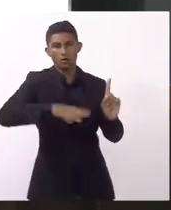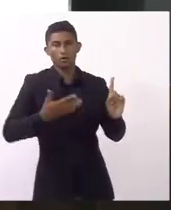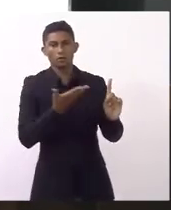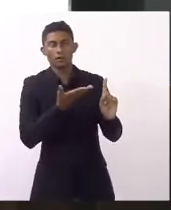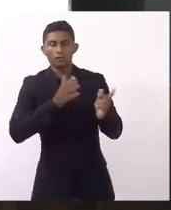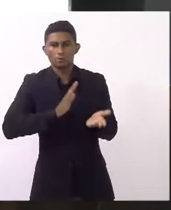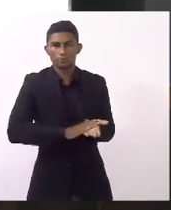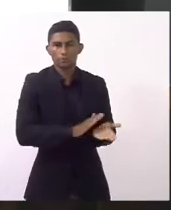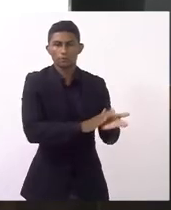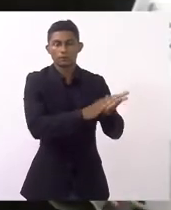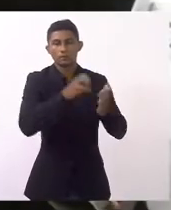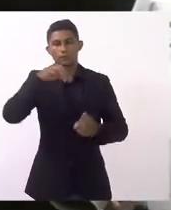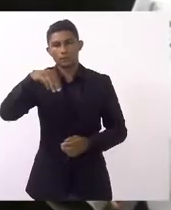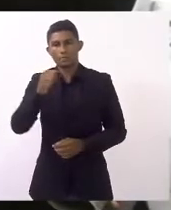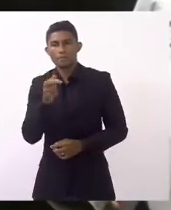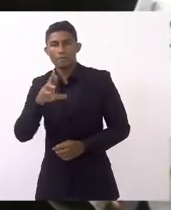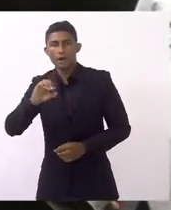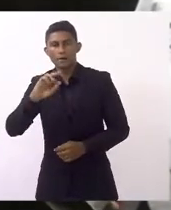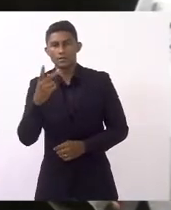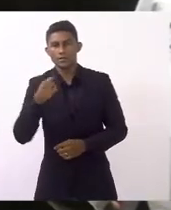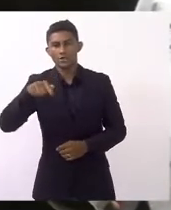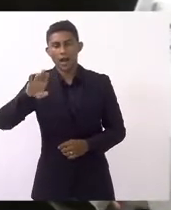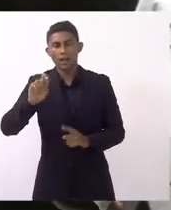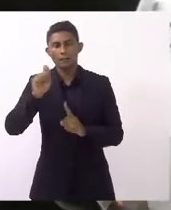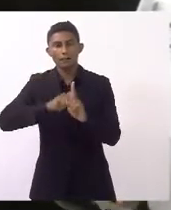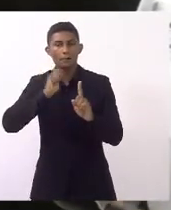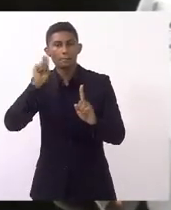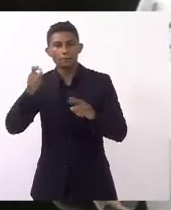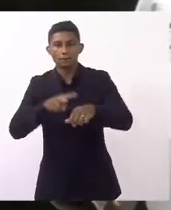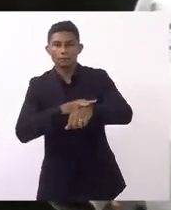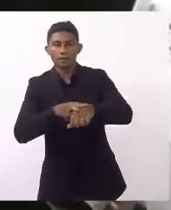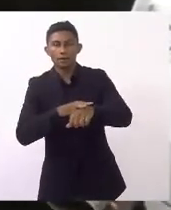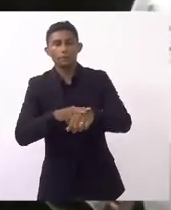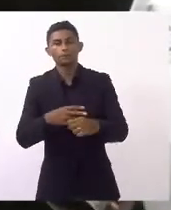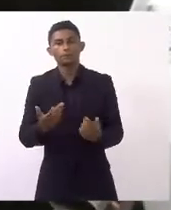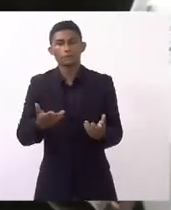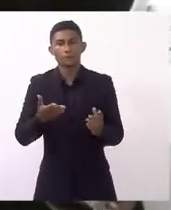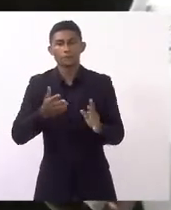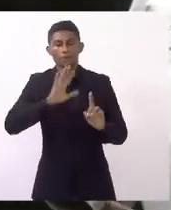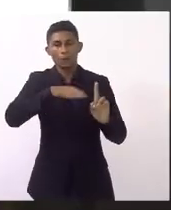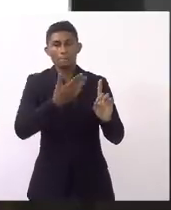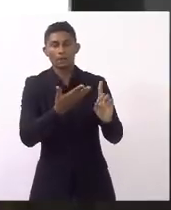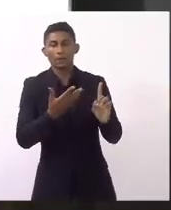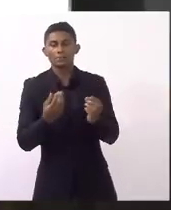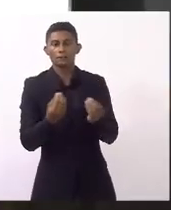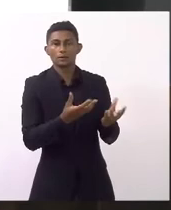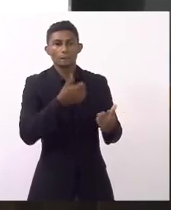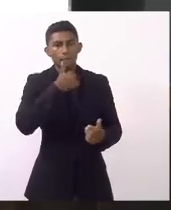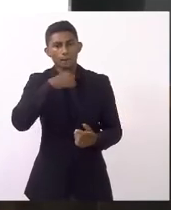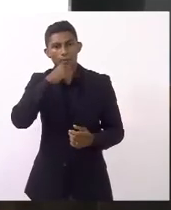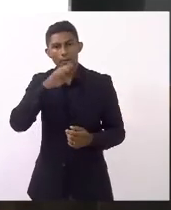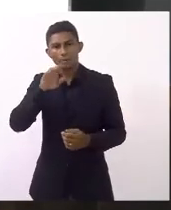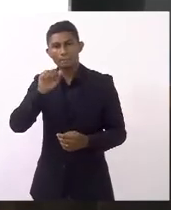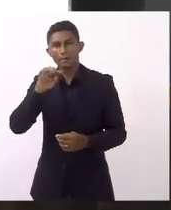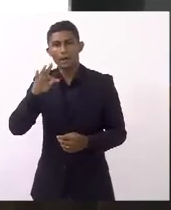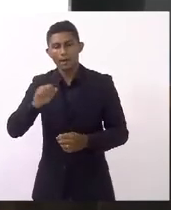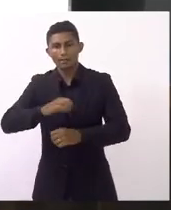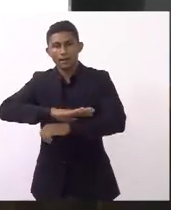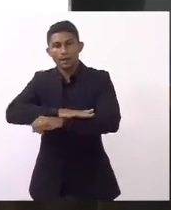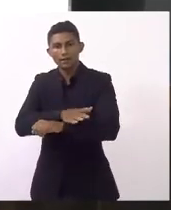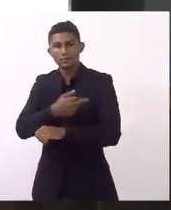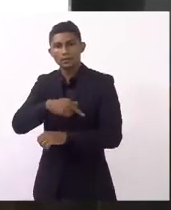Mário Chagas nesse mês do abrir o verde a homenagem mãe Beata de Iemanjá contra o racismo religioso